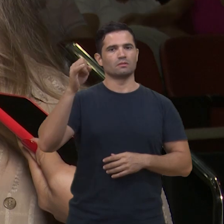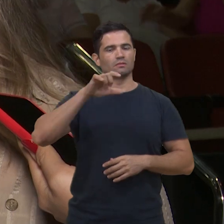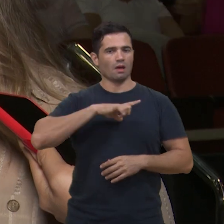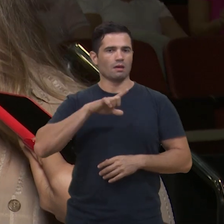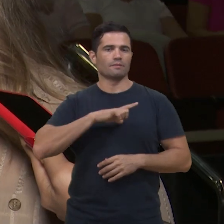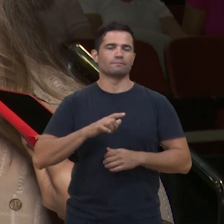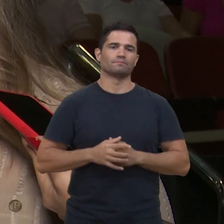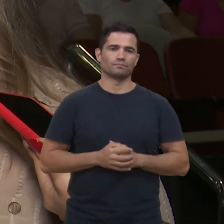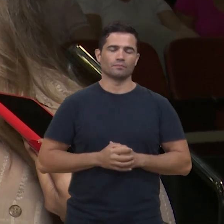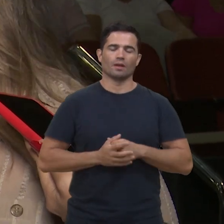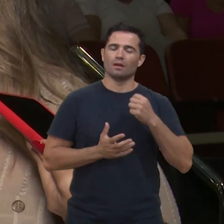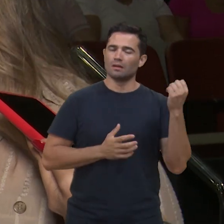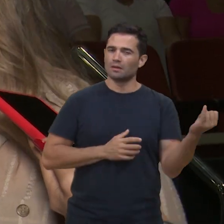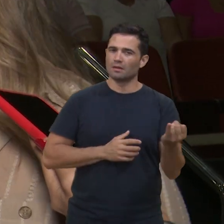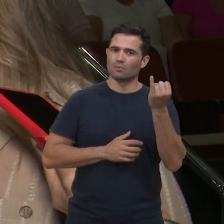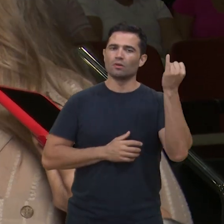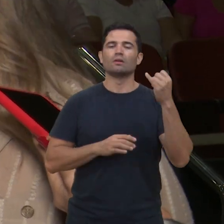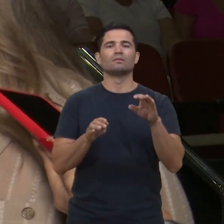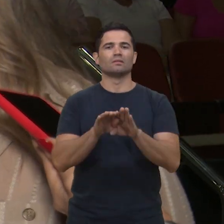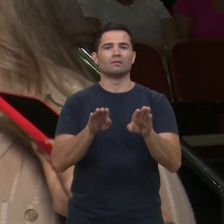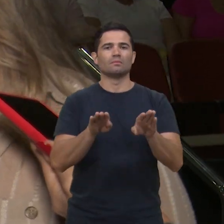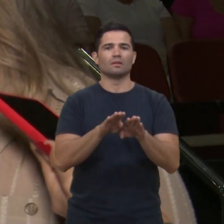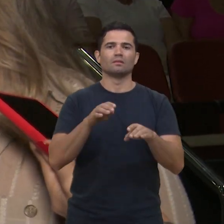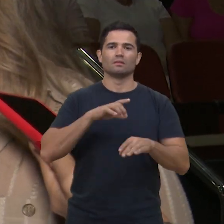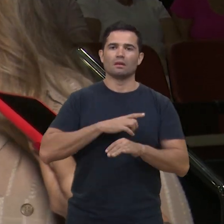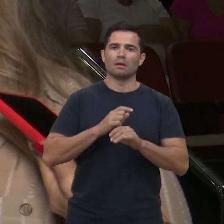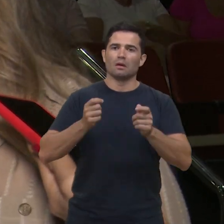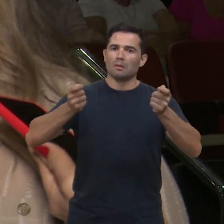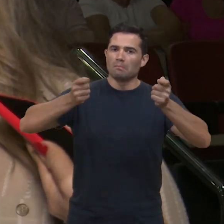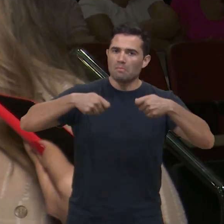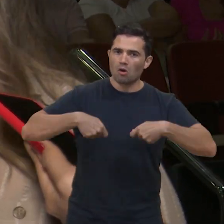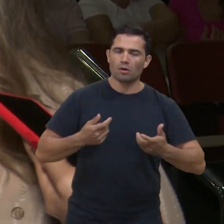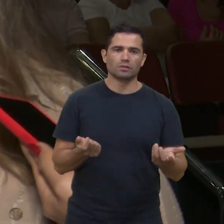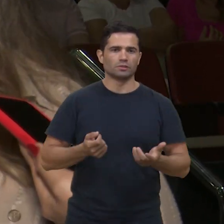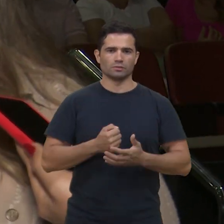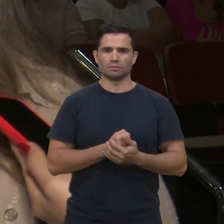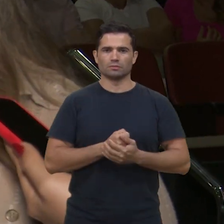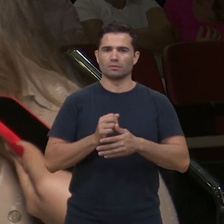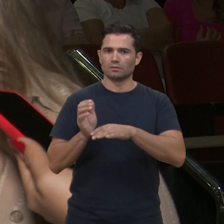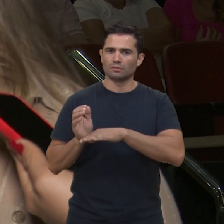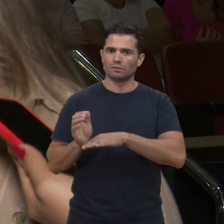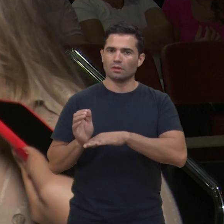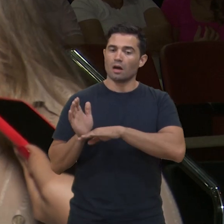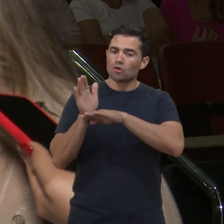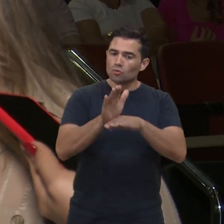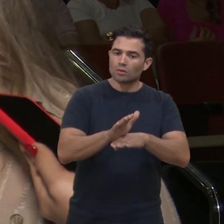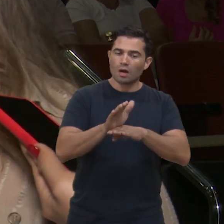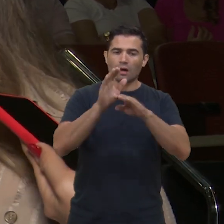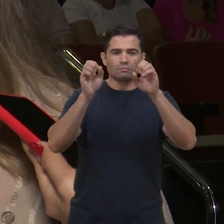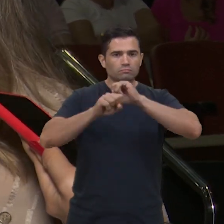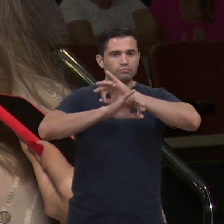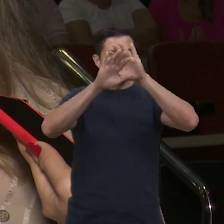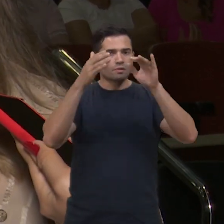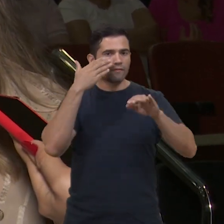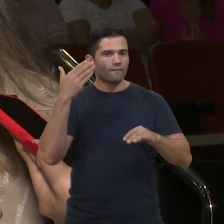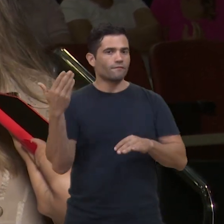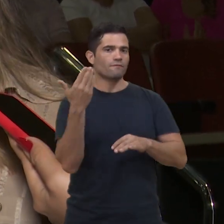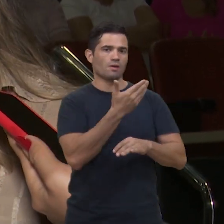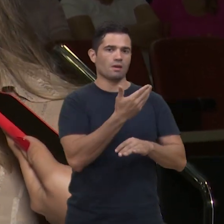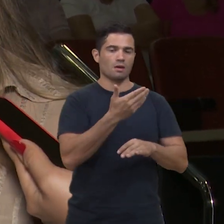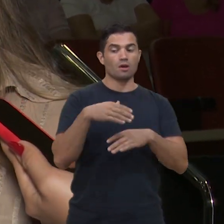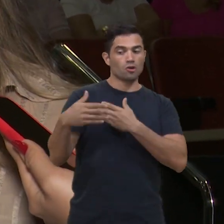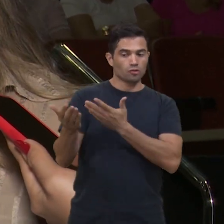é extremamente importante, principalmente por possibilitar que a juventude enxergue